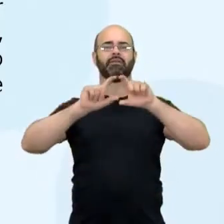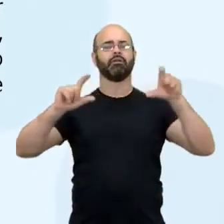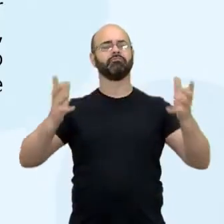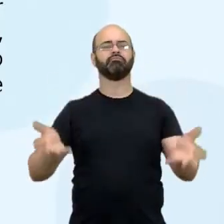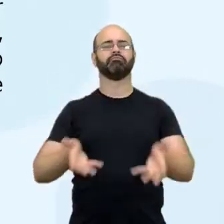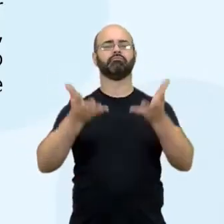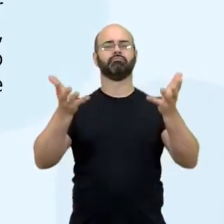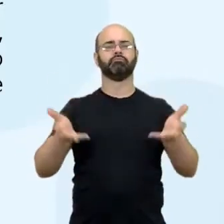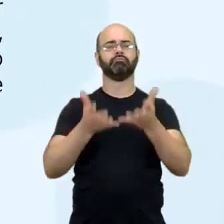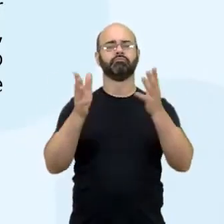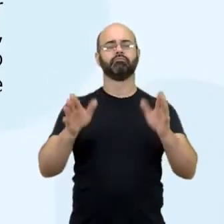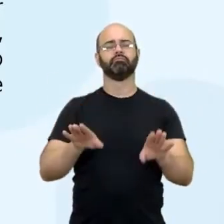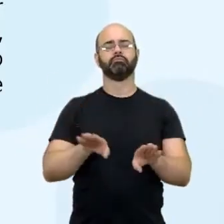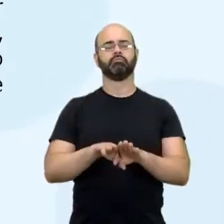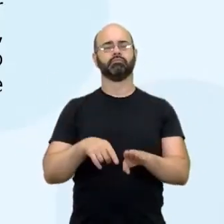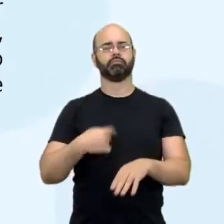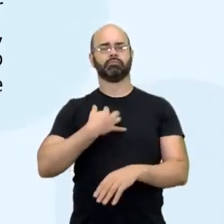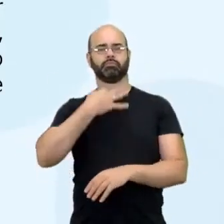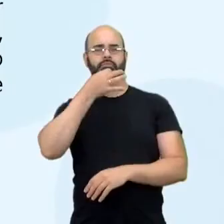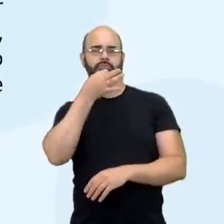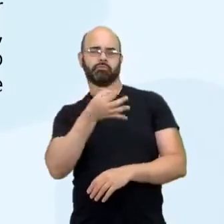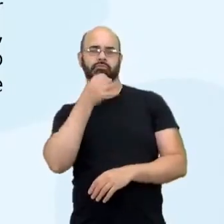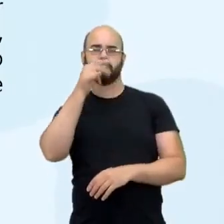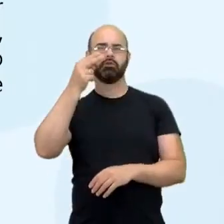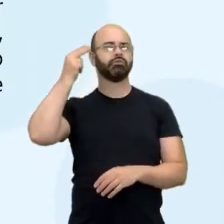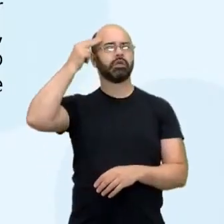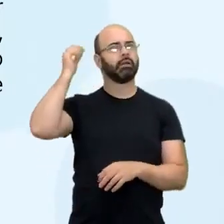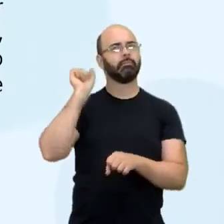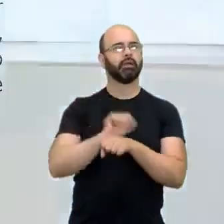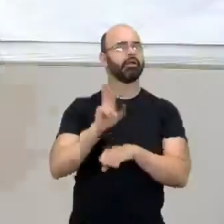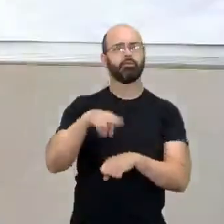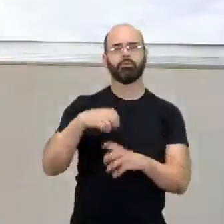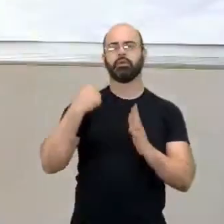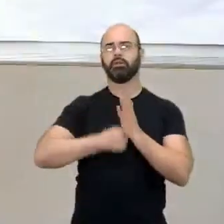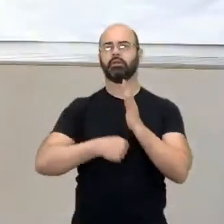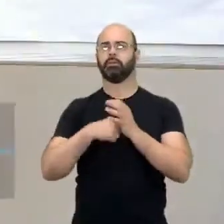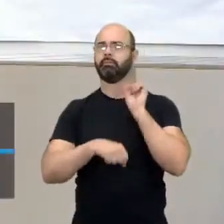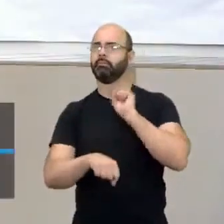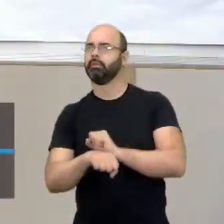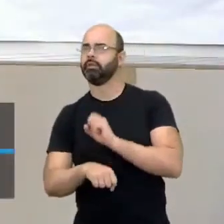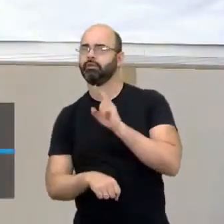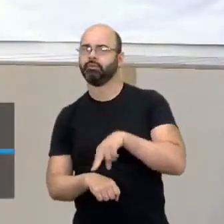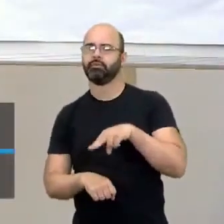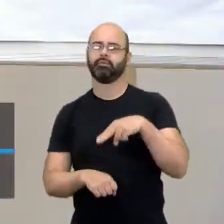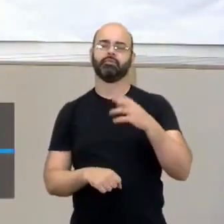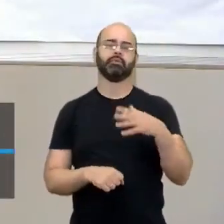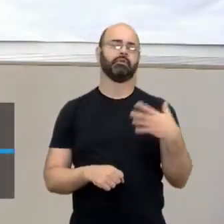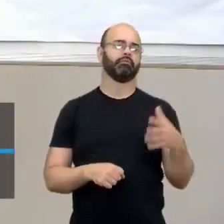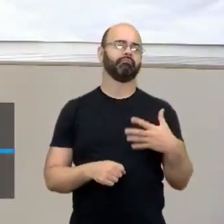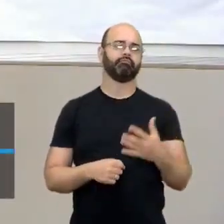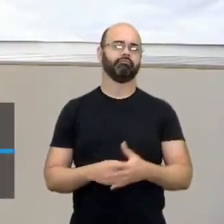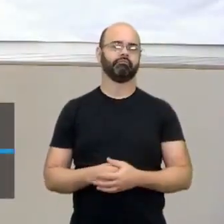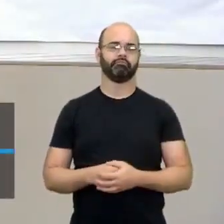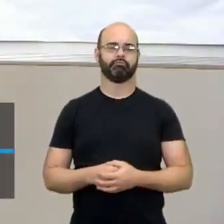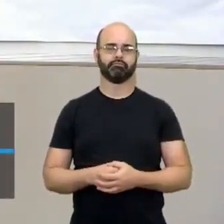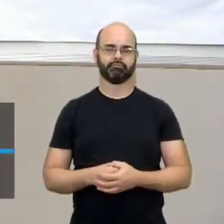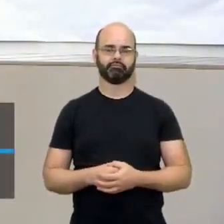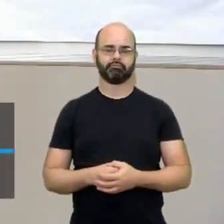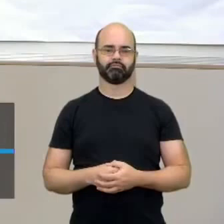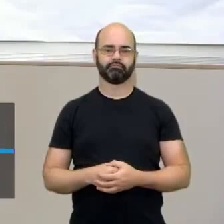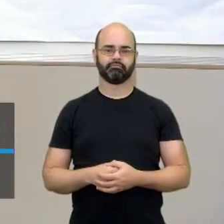a posicionamentos. Por exemplo, nunca pare de sonhar, nunca pare de lutar, nunca pare de